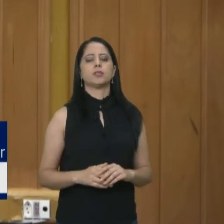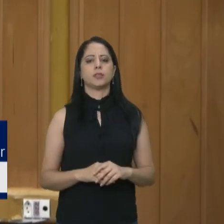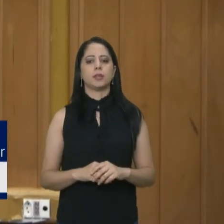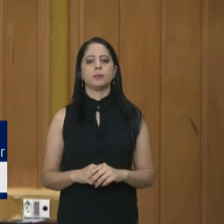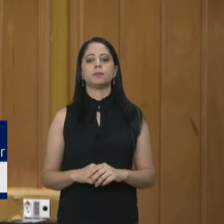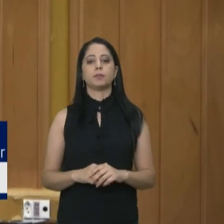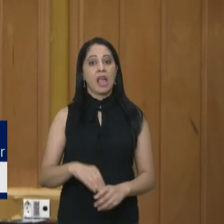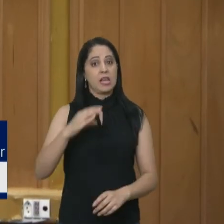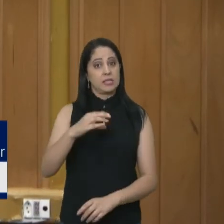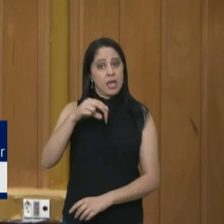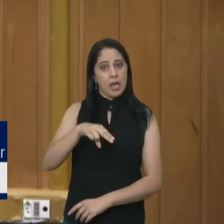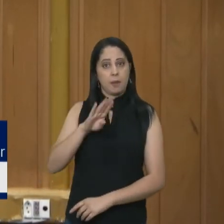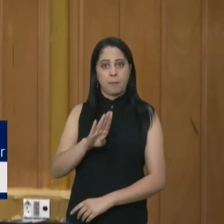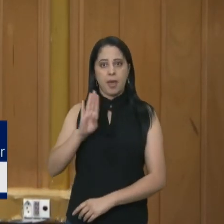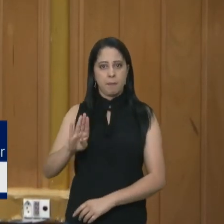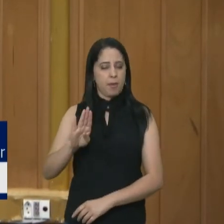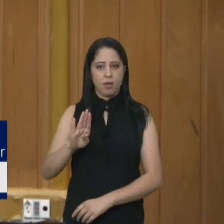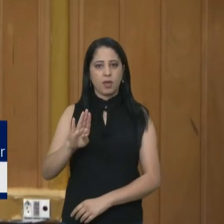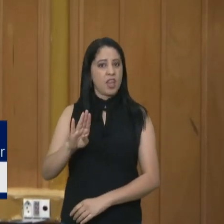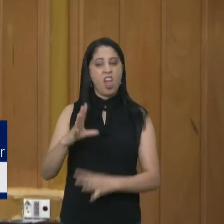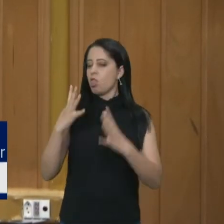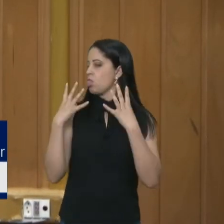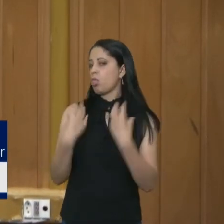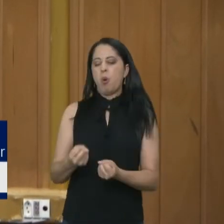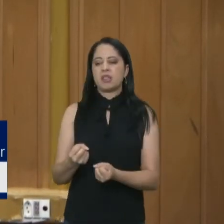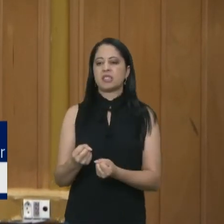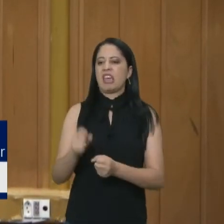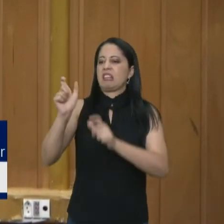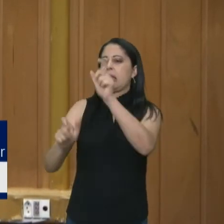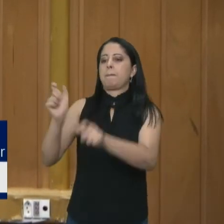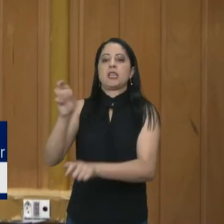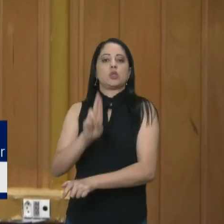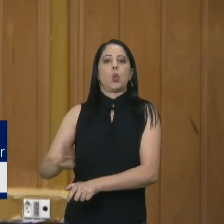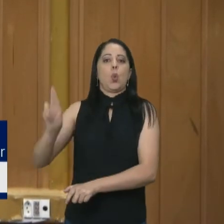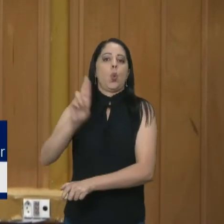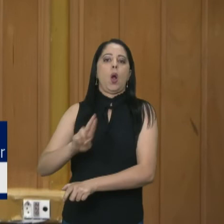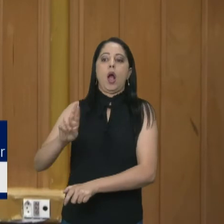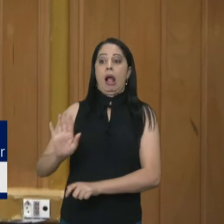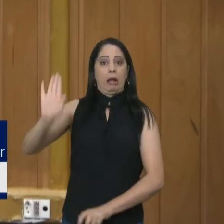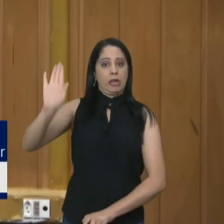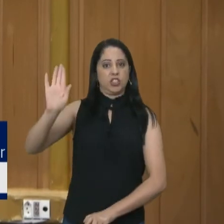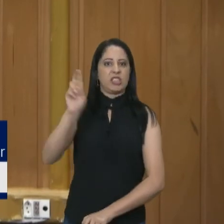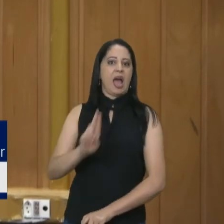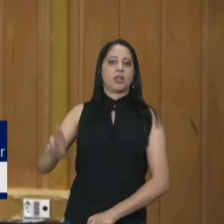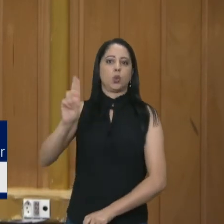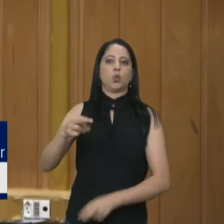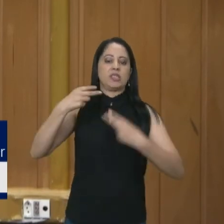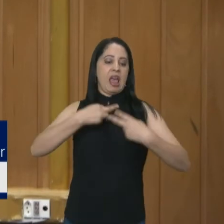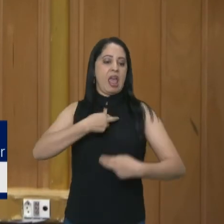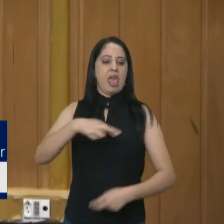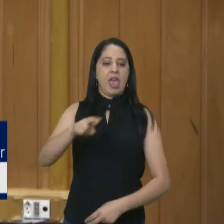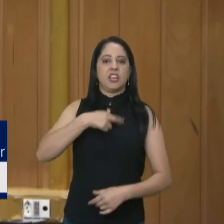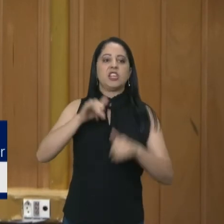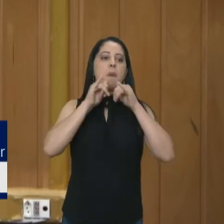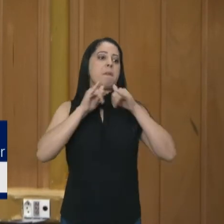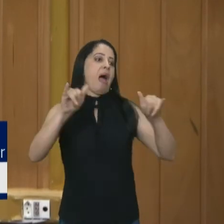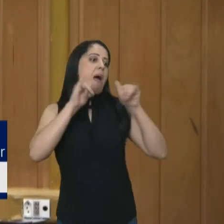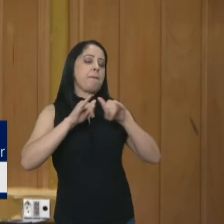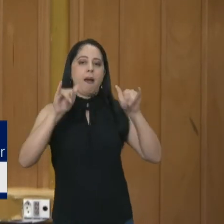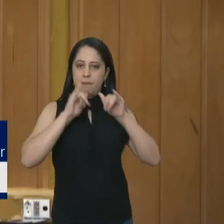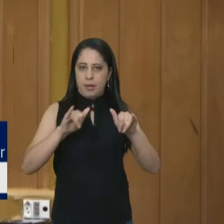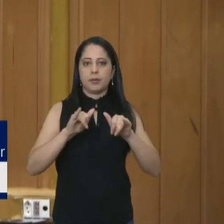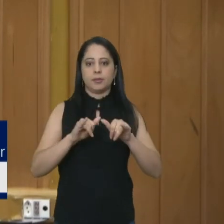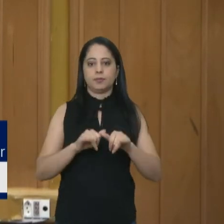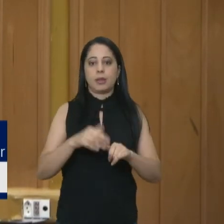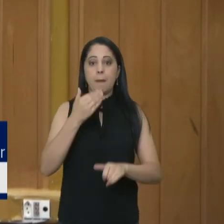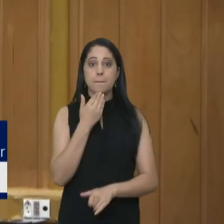Ratificamos que a CNBB condena veementemente o uso da religião por todo e qualquer candidato como ferramenta de sua campanha eleitoral.